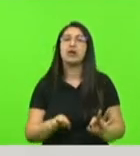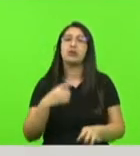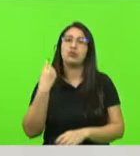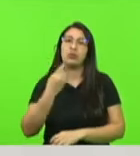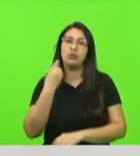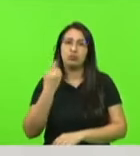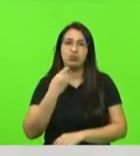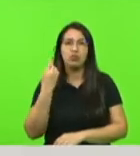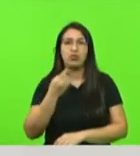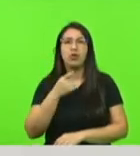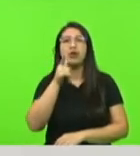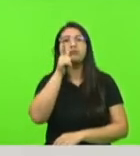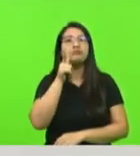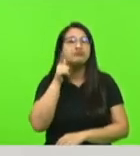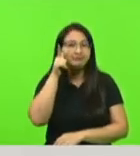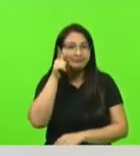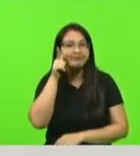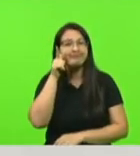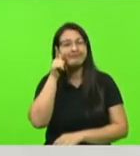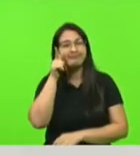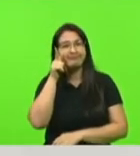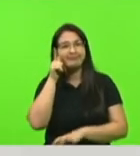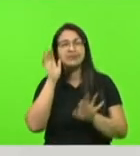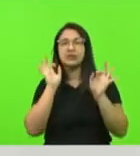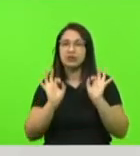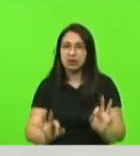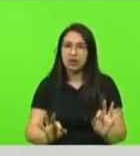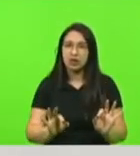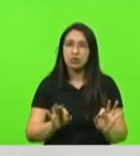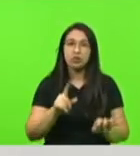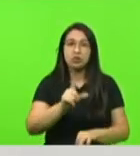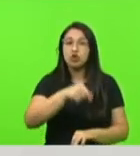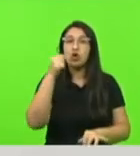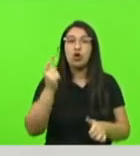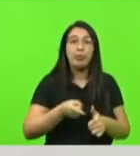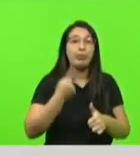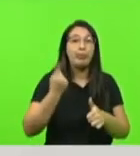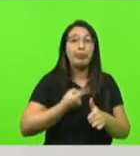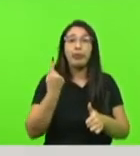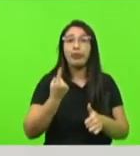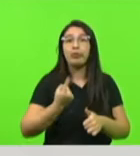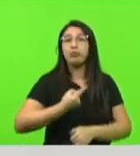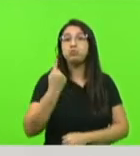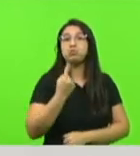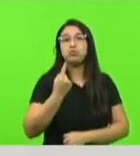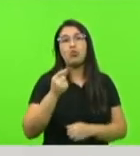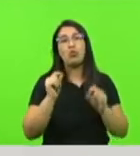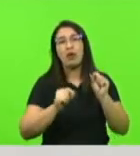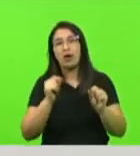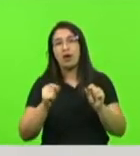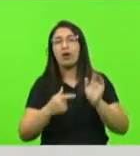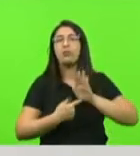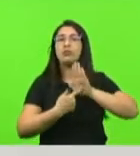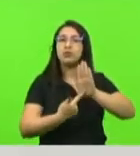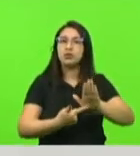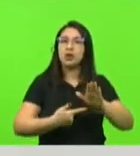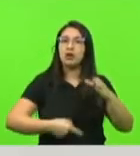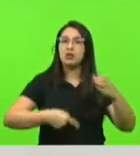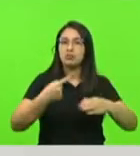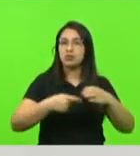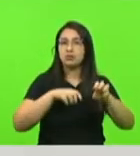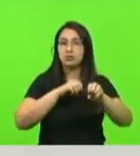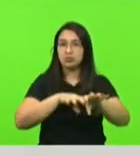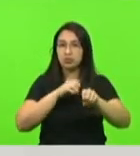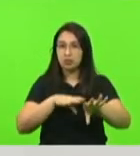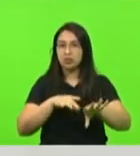deputado Lércio. A gente tem que escolher prioridades, né? Nós vamos apresentar aqui para a Comissão de Educação, para a